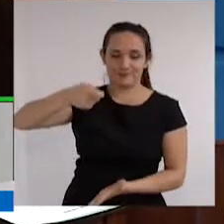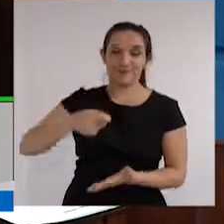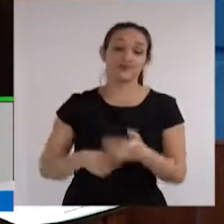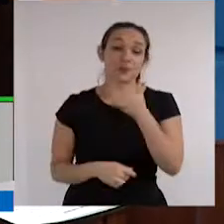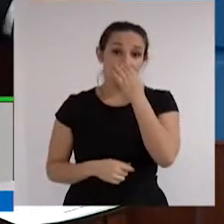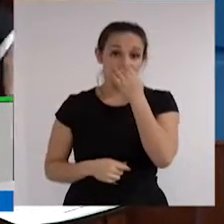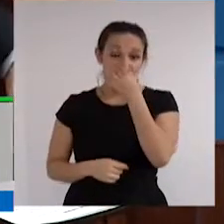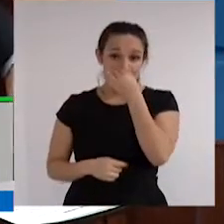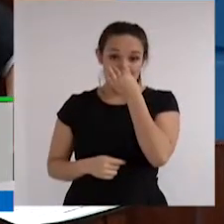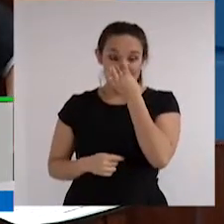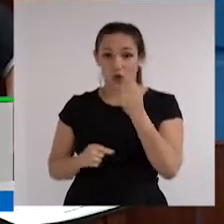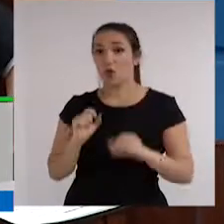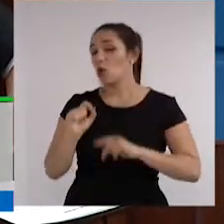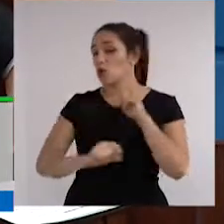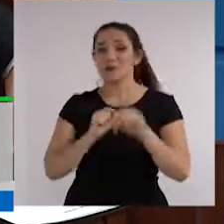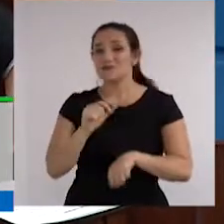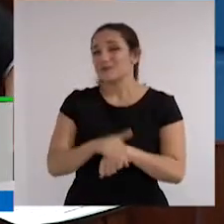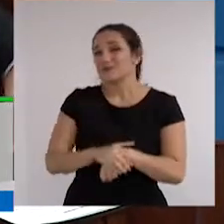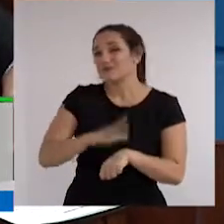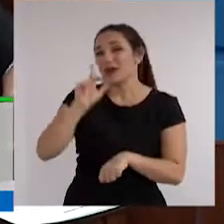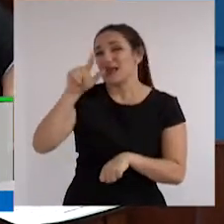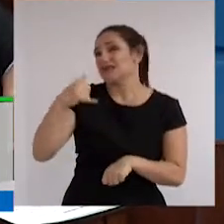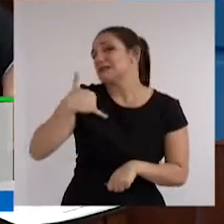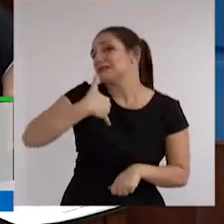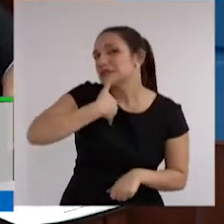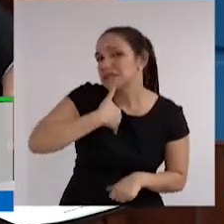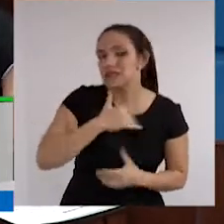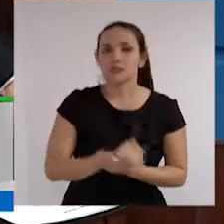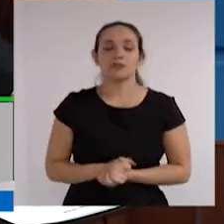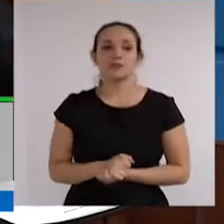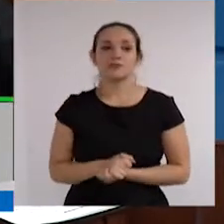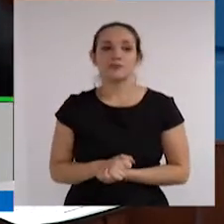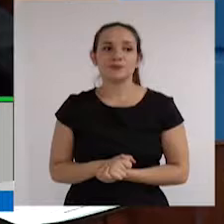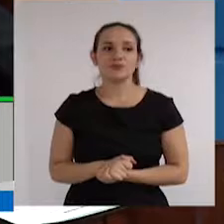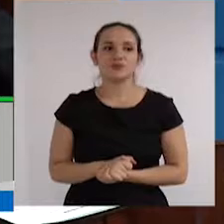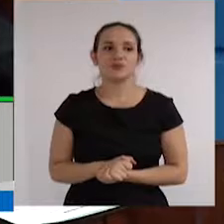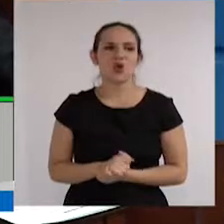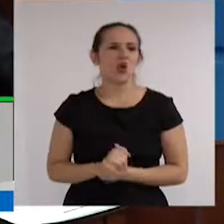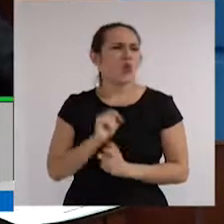Agora, o que é mais triste,